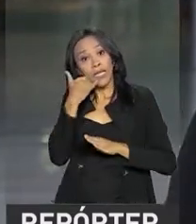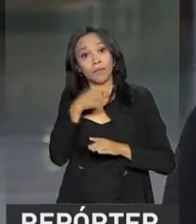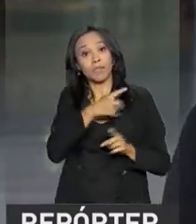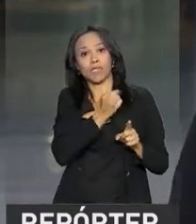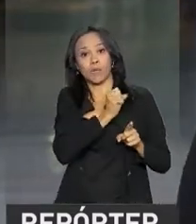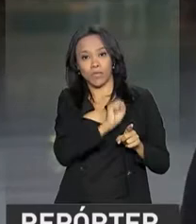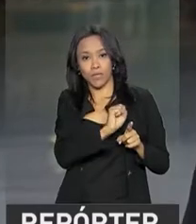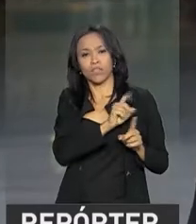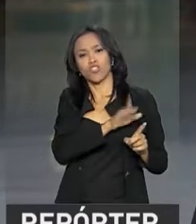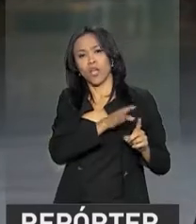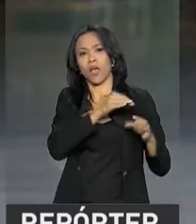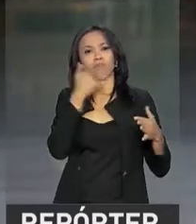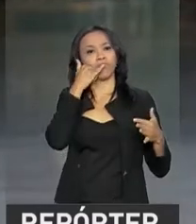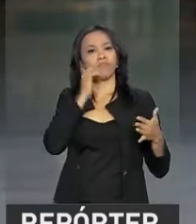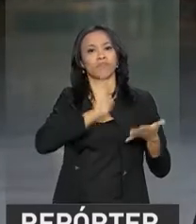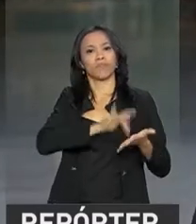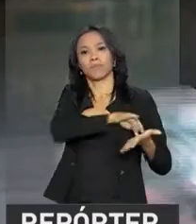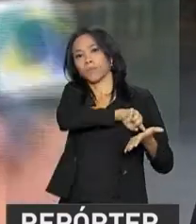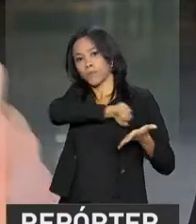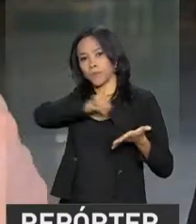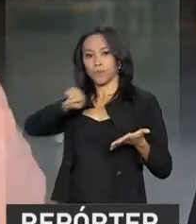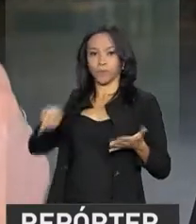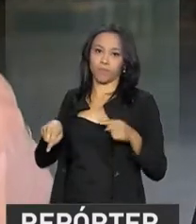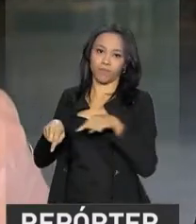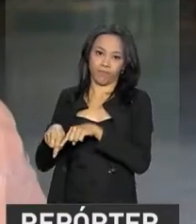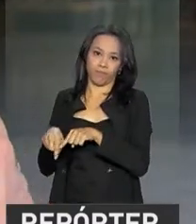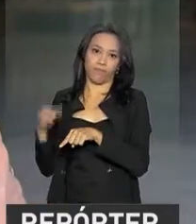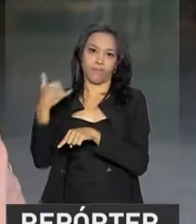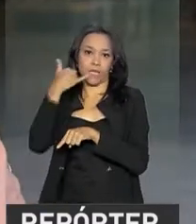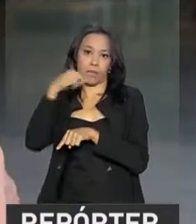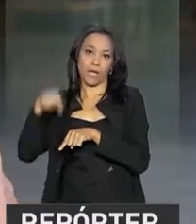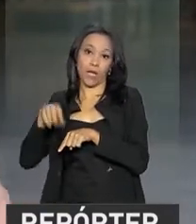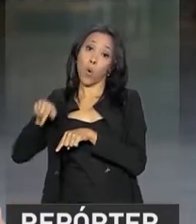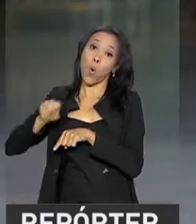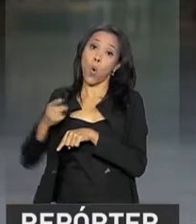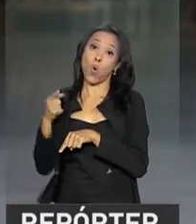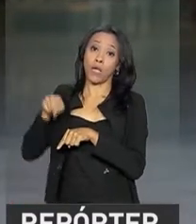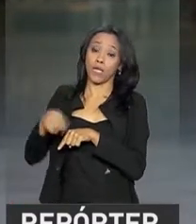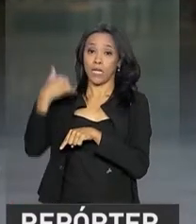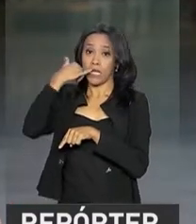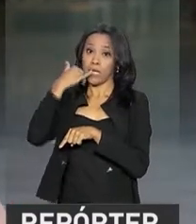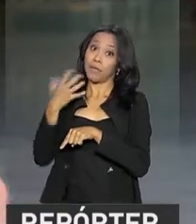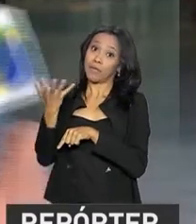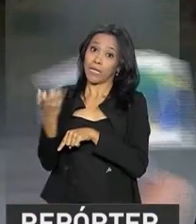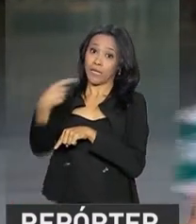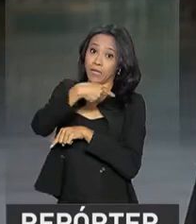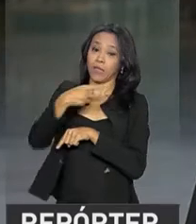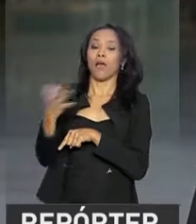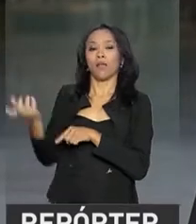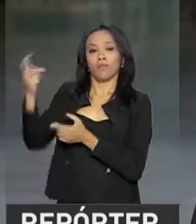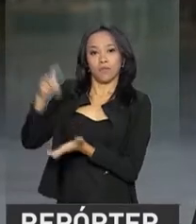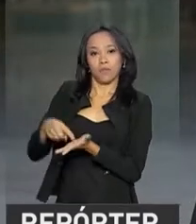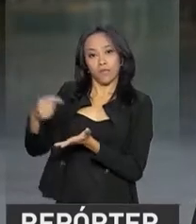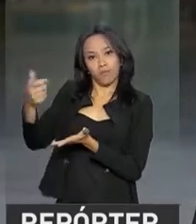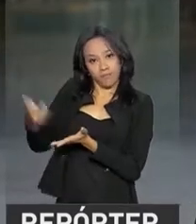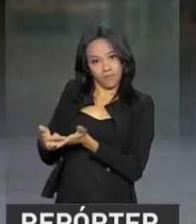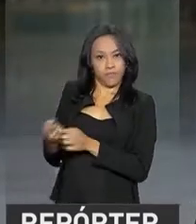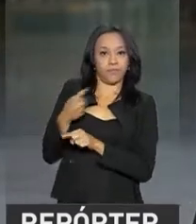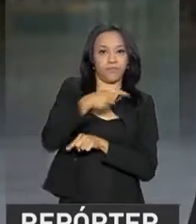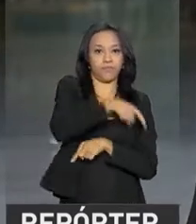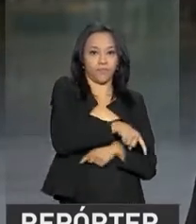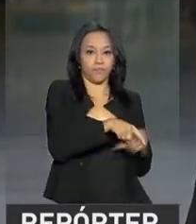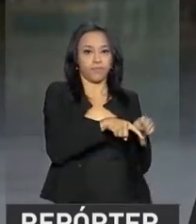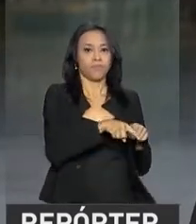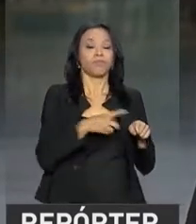a gente já redireciona diretamente e com o tratamento dessas denúncias pelo disque 100 o disque 100 é formado